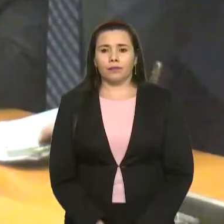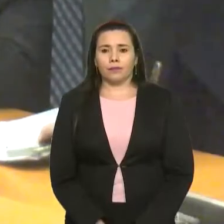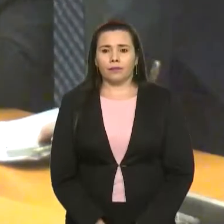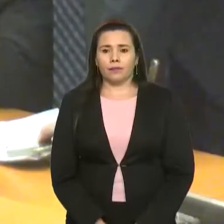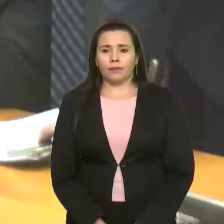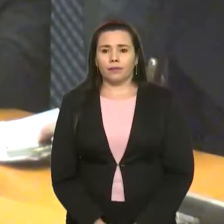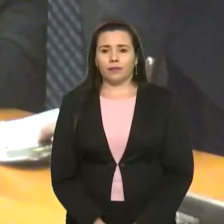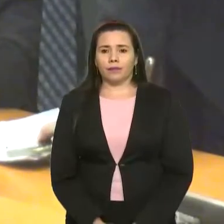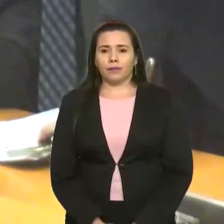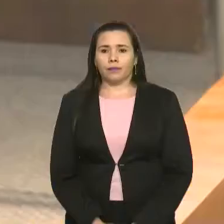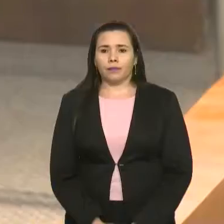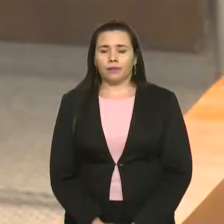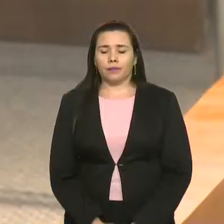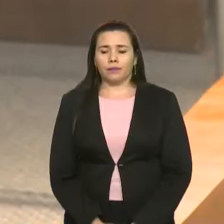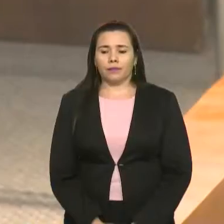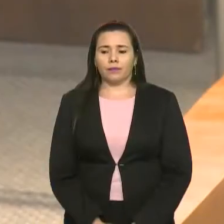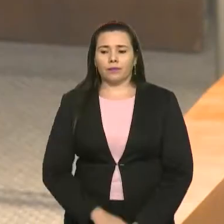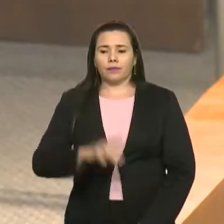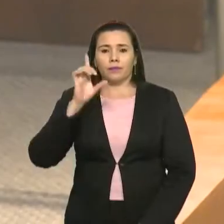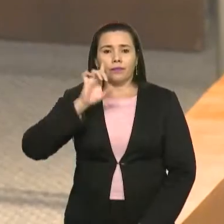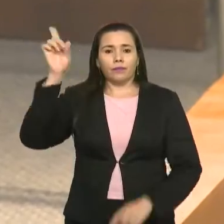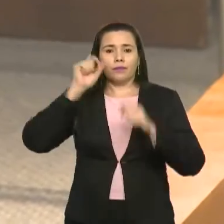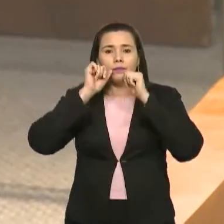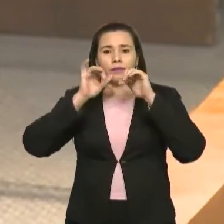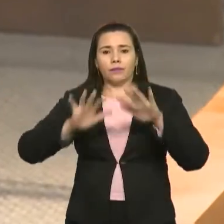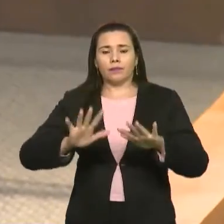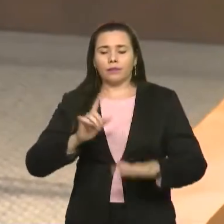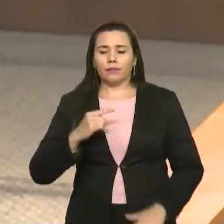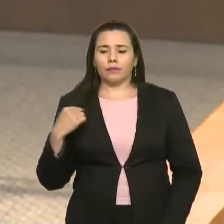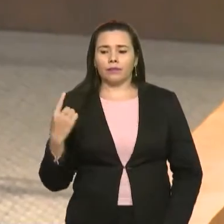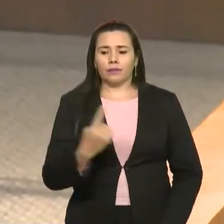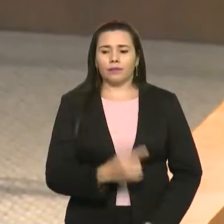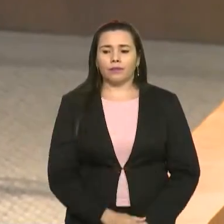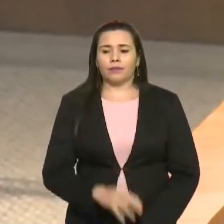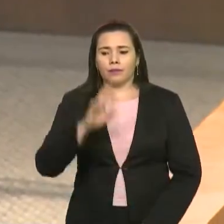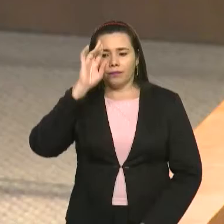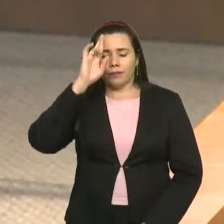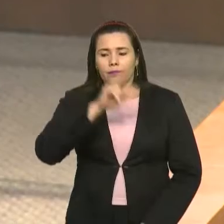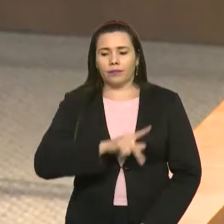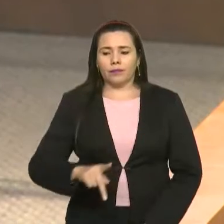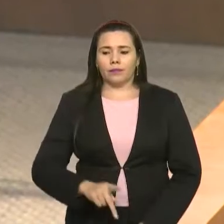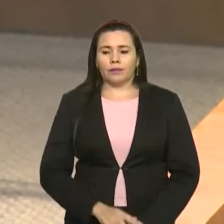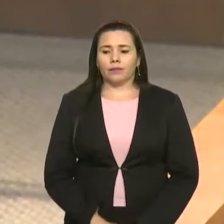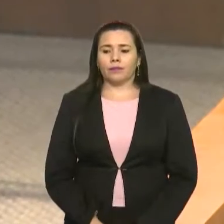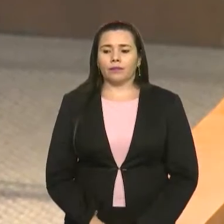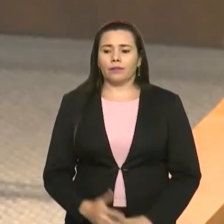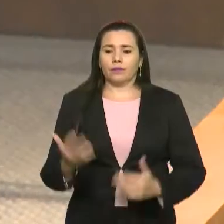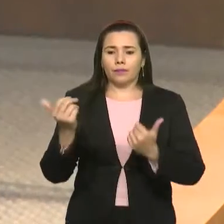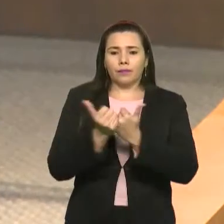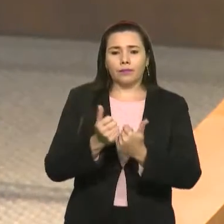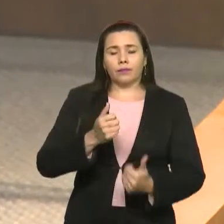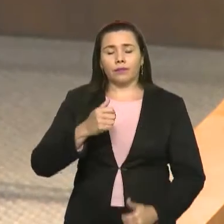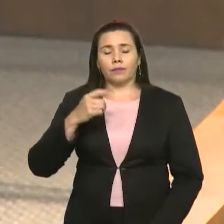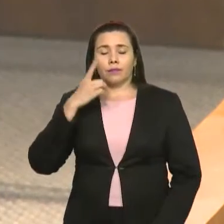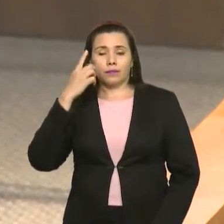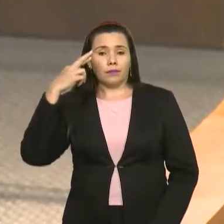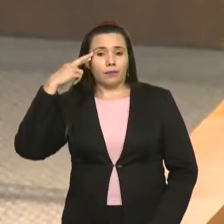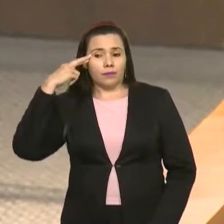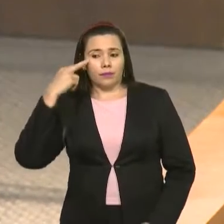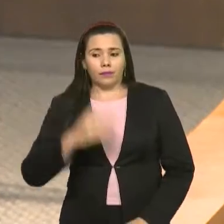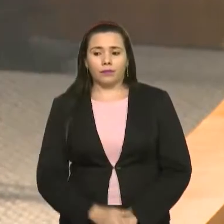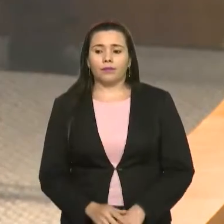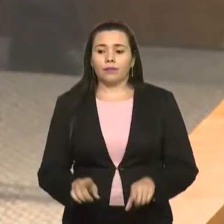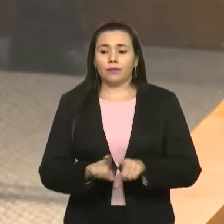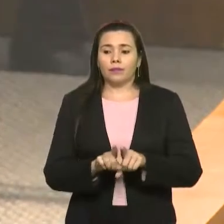Que Deus abençoe todos nós. Sua Excelência, o senhor presidente Roberto Costa, senhor secretário